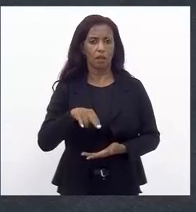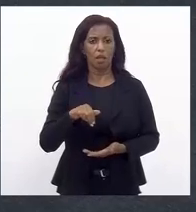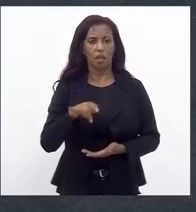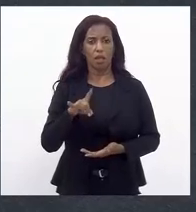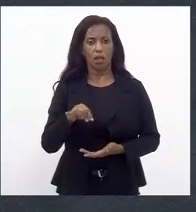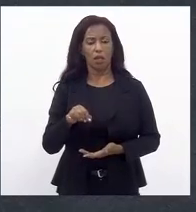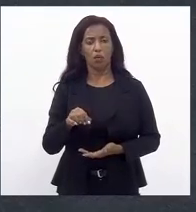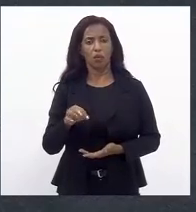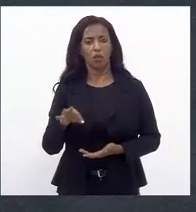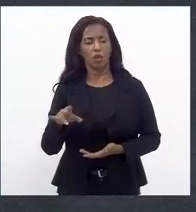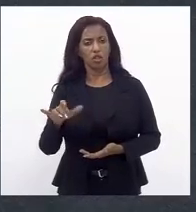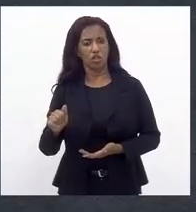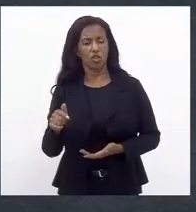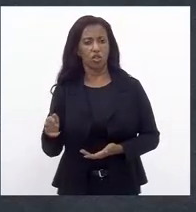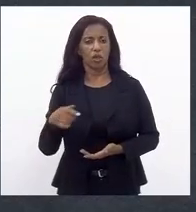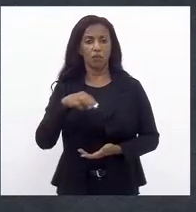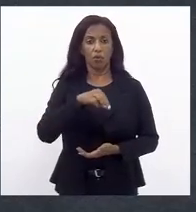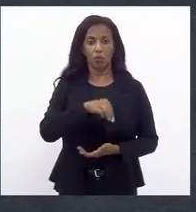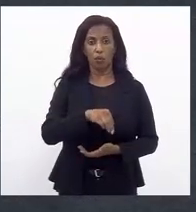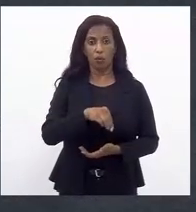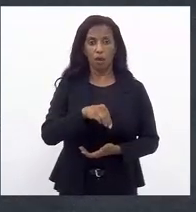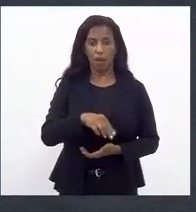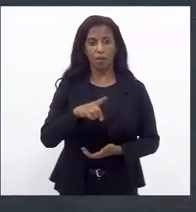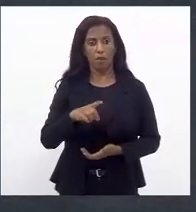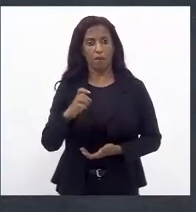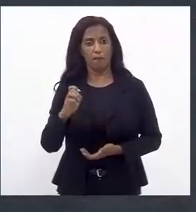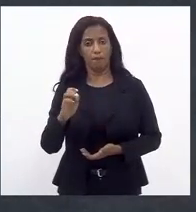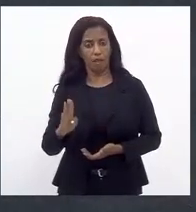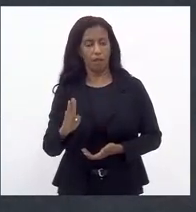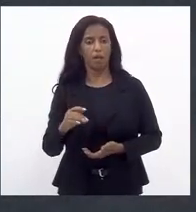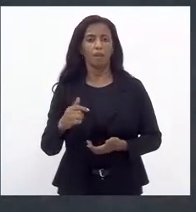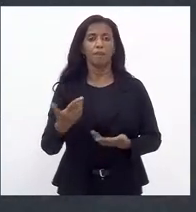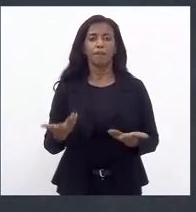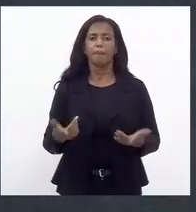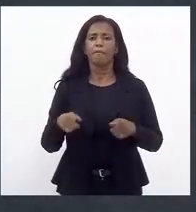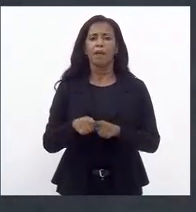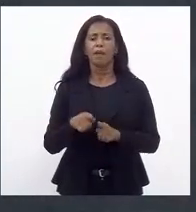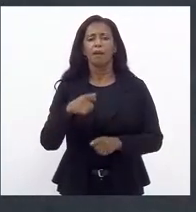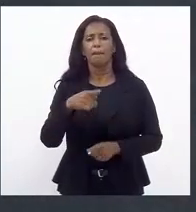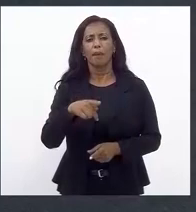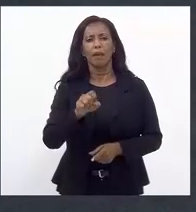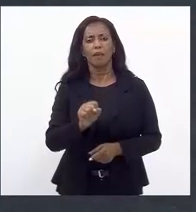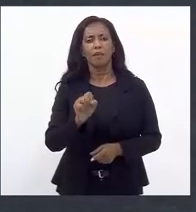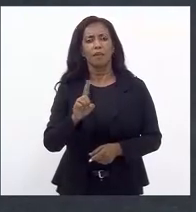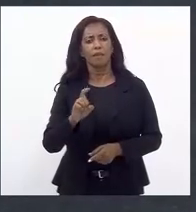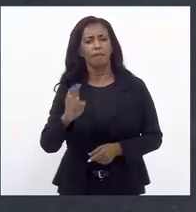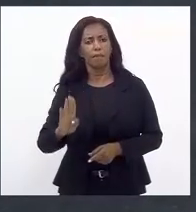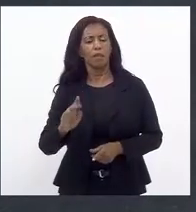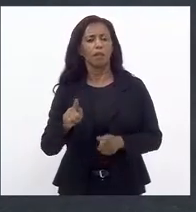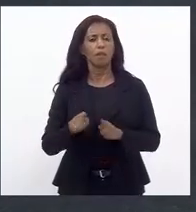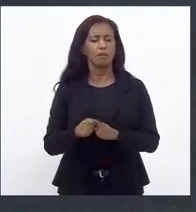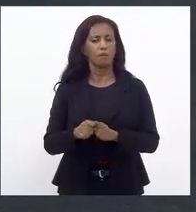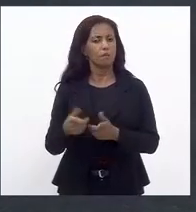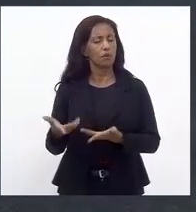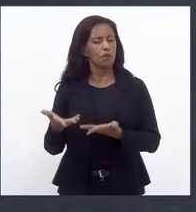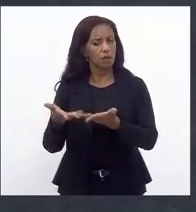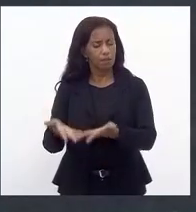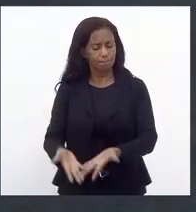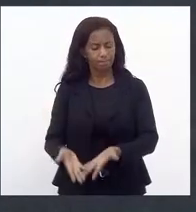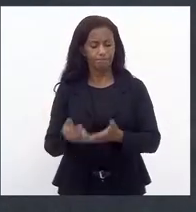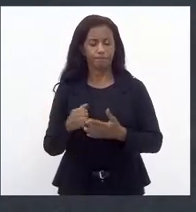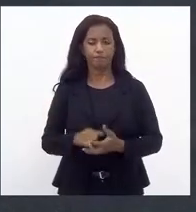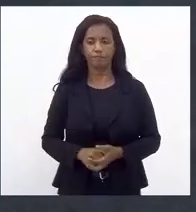Nilo Teixeira Campos que foi do MDB logo em seguida também PSDB eu queria aqui deixar